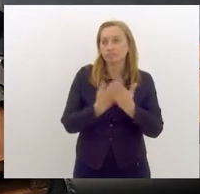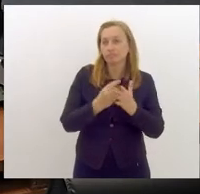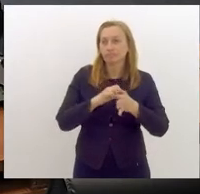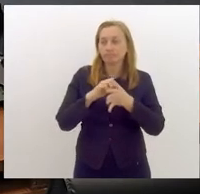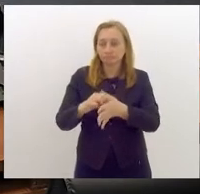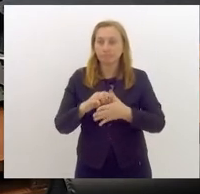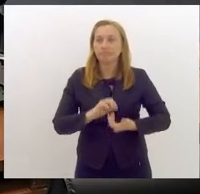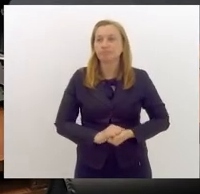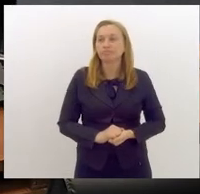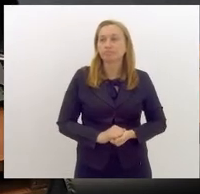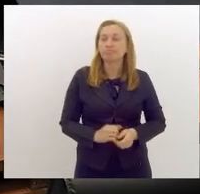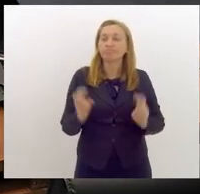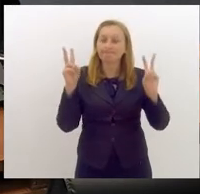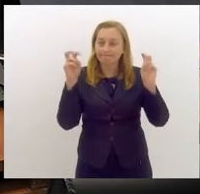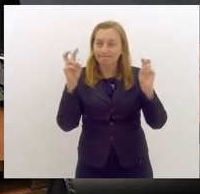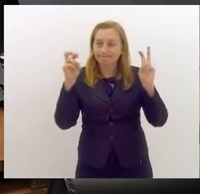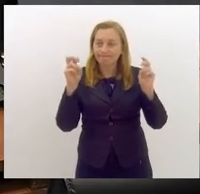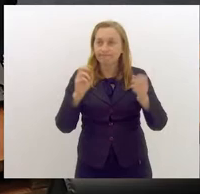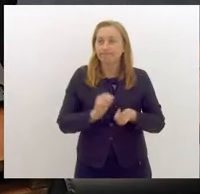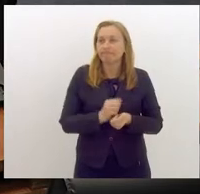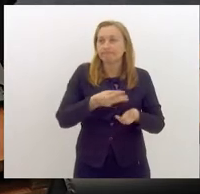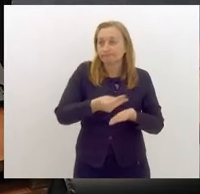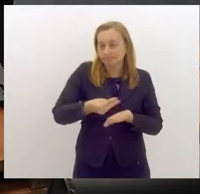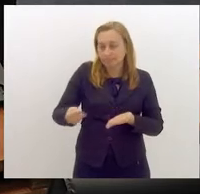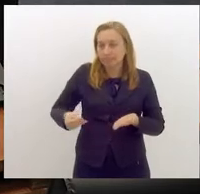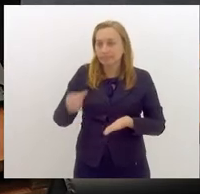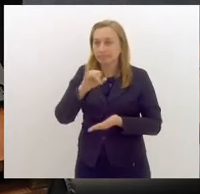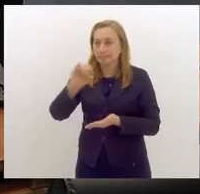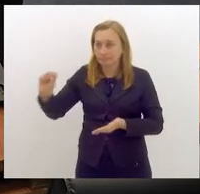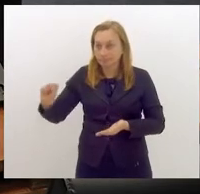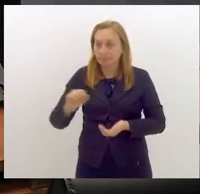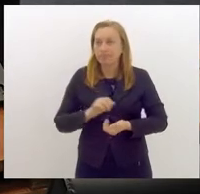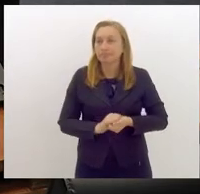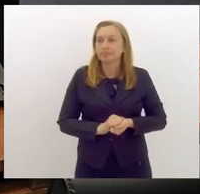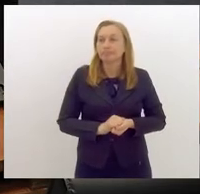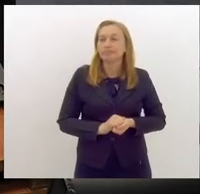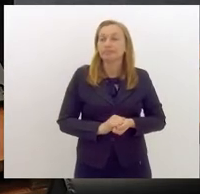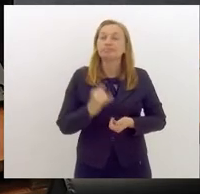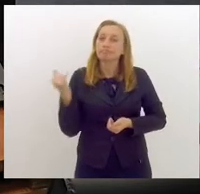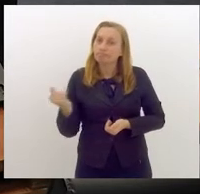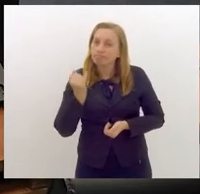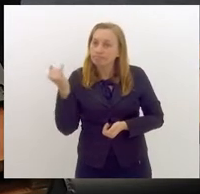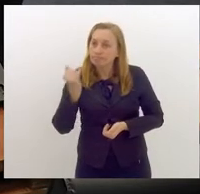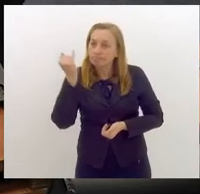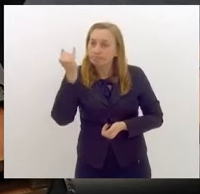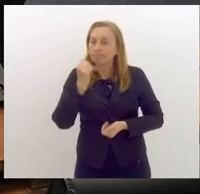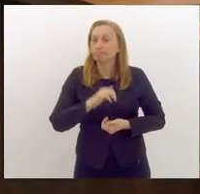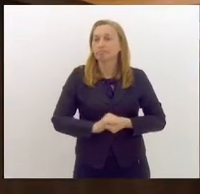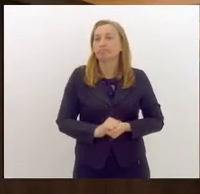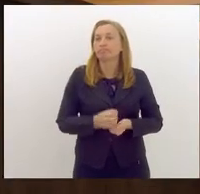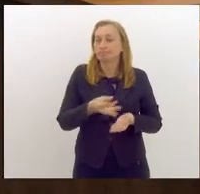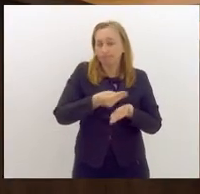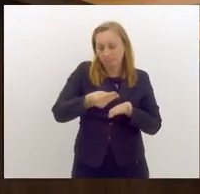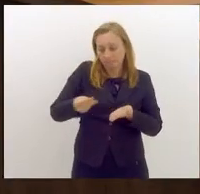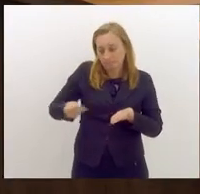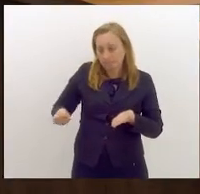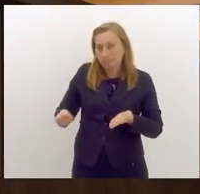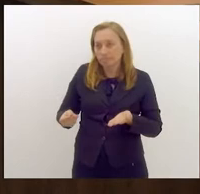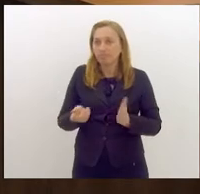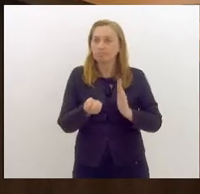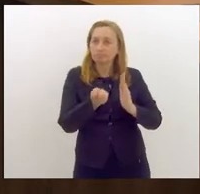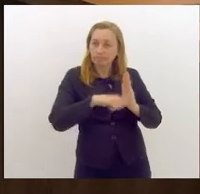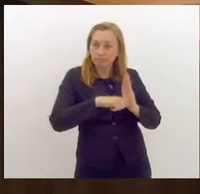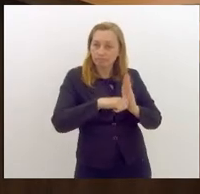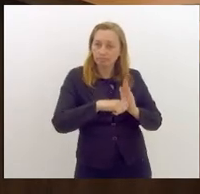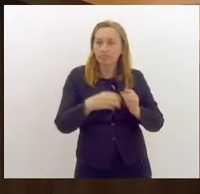é que essa matéria que trata da distribuição de ICMS a laranja tem uma importância na distribuição dos tributos